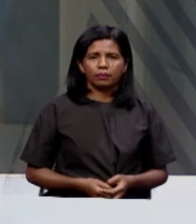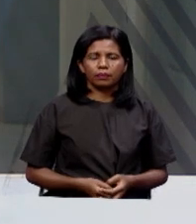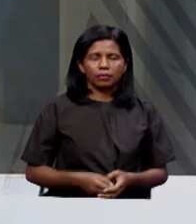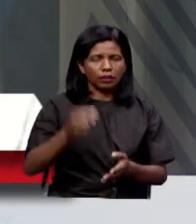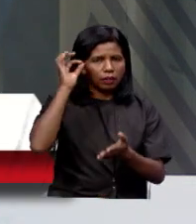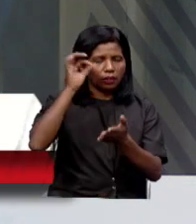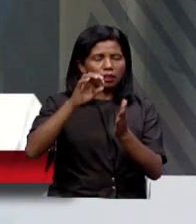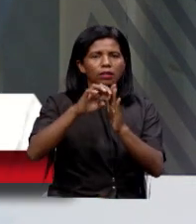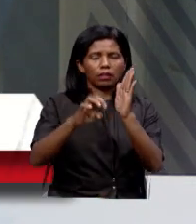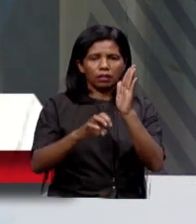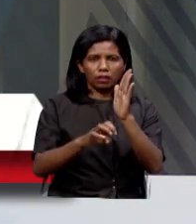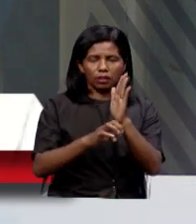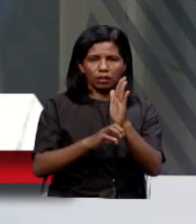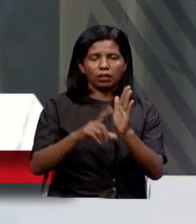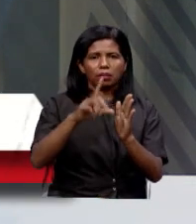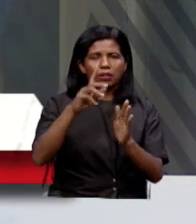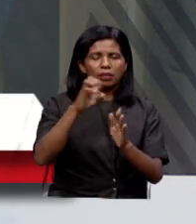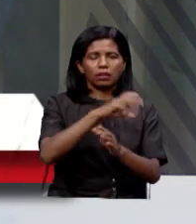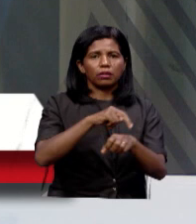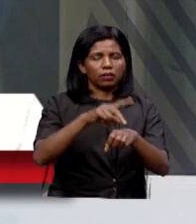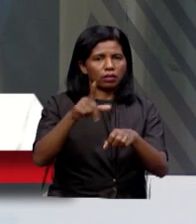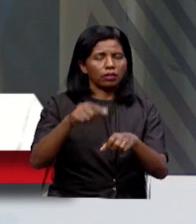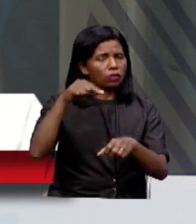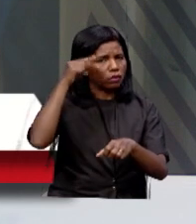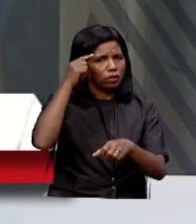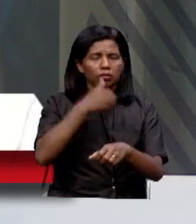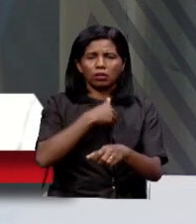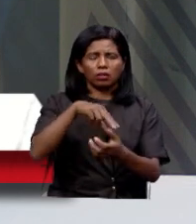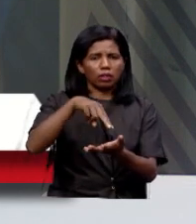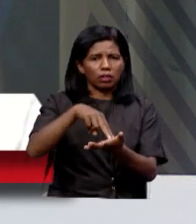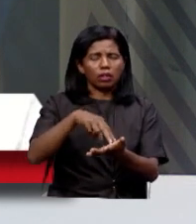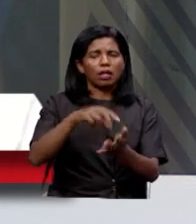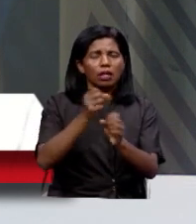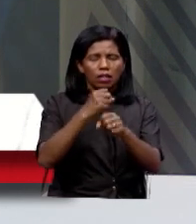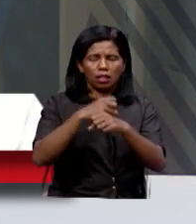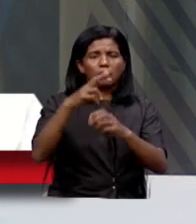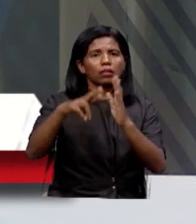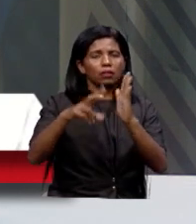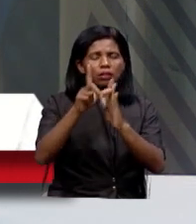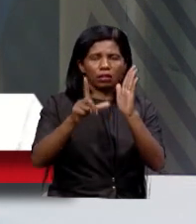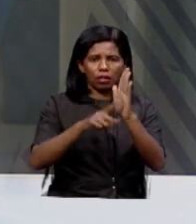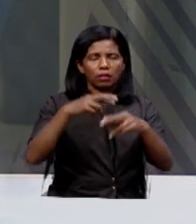Secretário de Estado Combatente de Libertação Nacional reconhece que o governo de Cidade cria lei que regula fundo veterano.